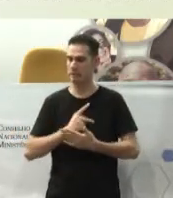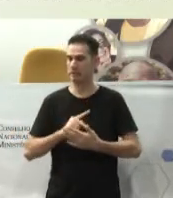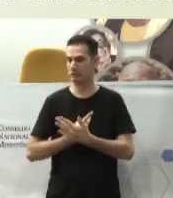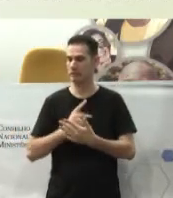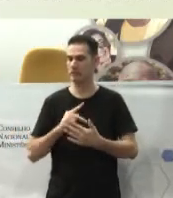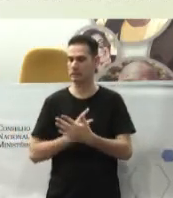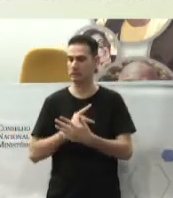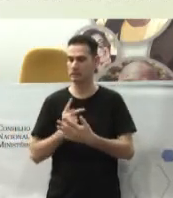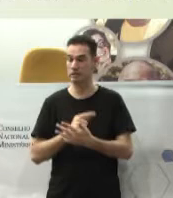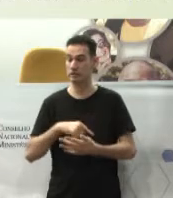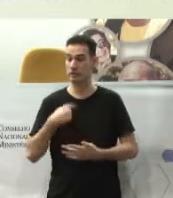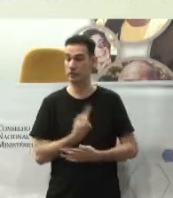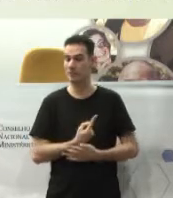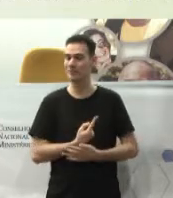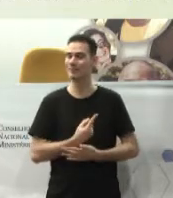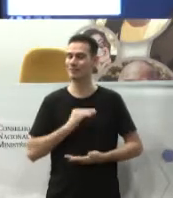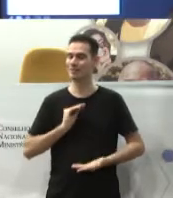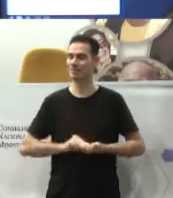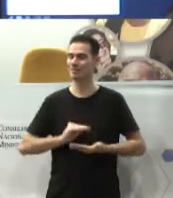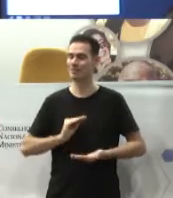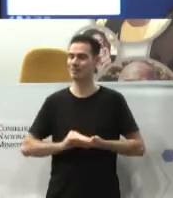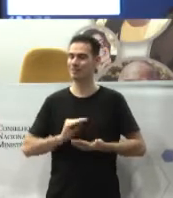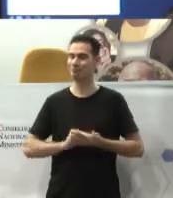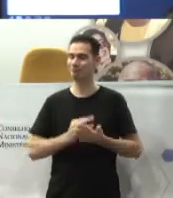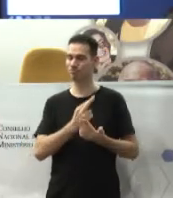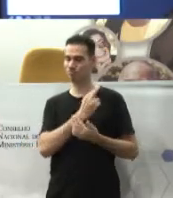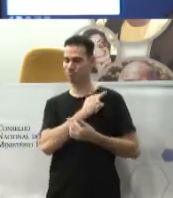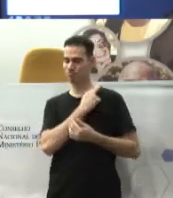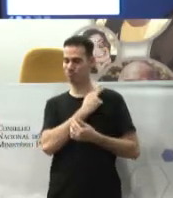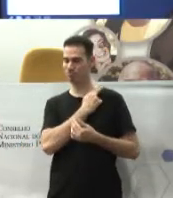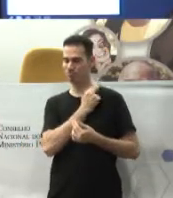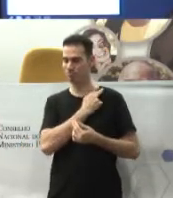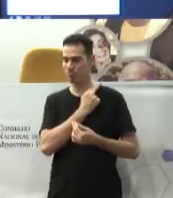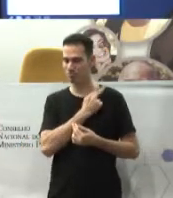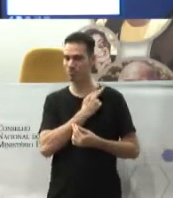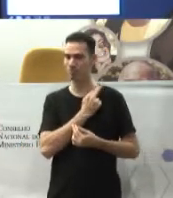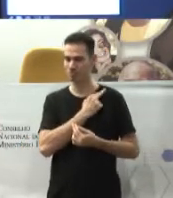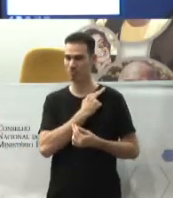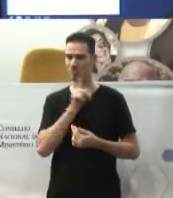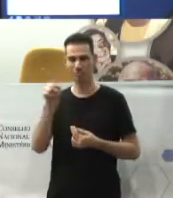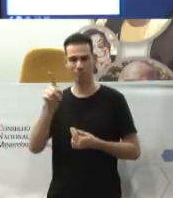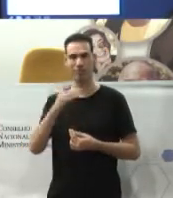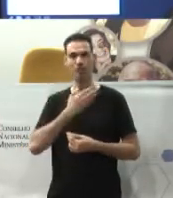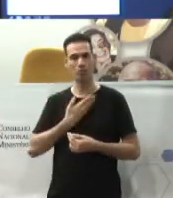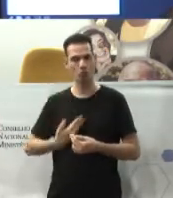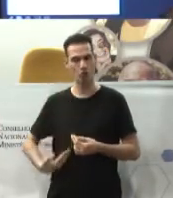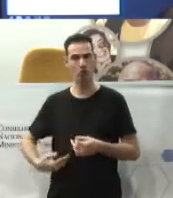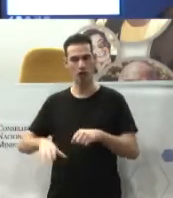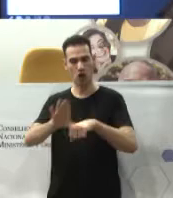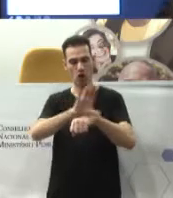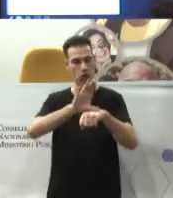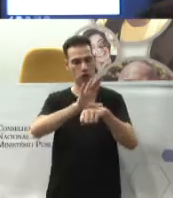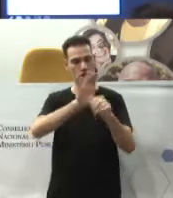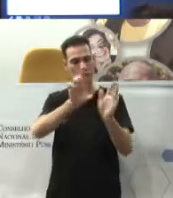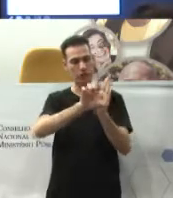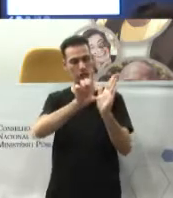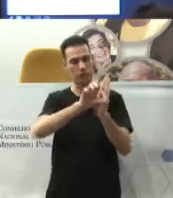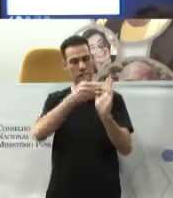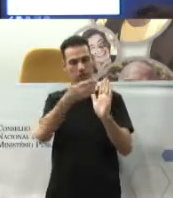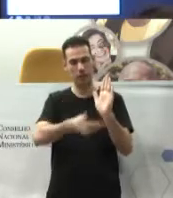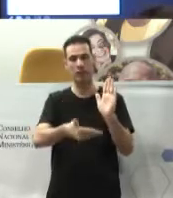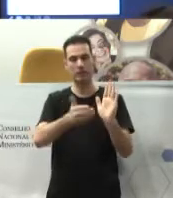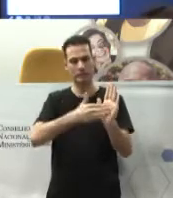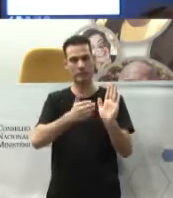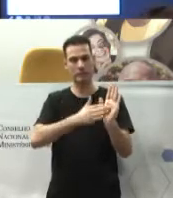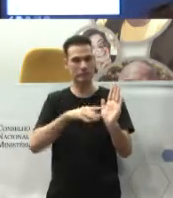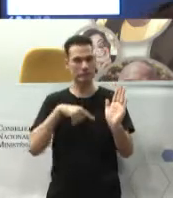não estão dando cumprimento àquela finalidade pública prevista na Constituição. Não estão,